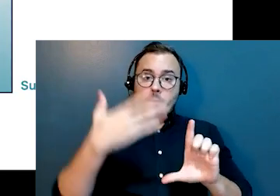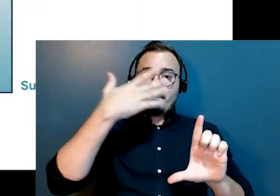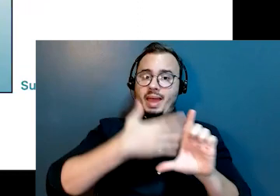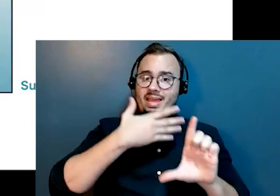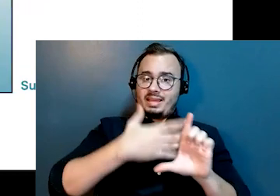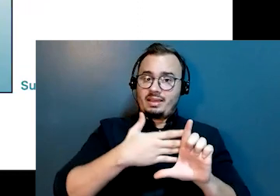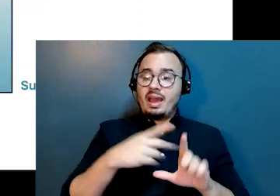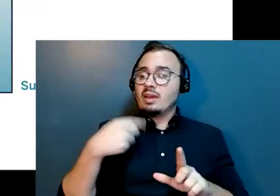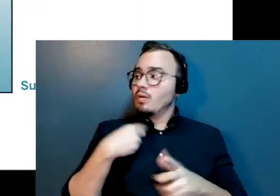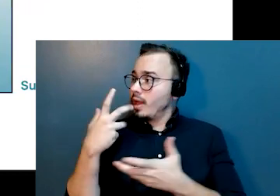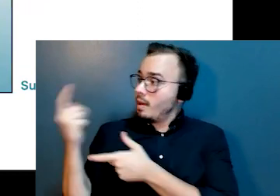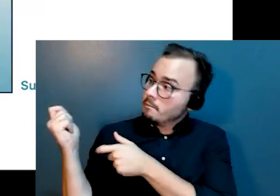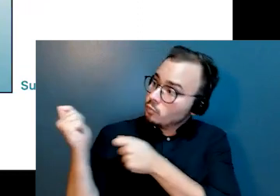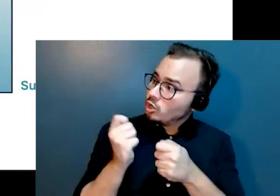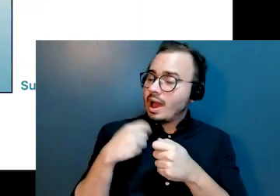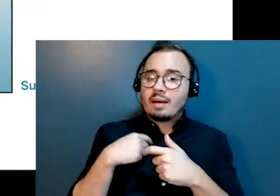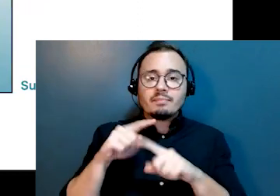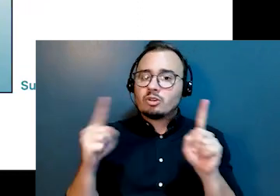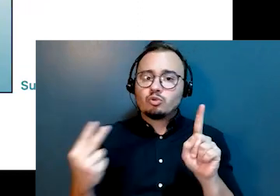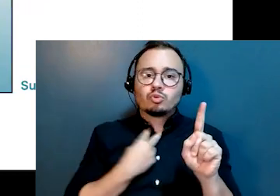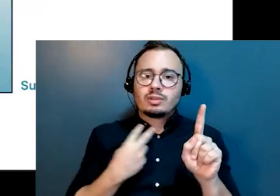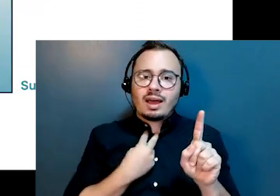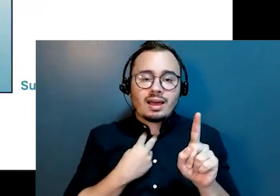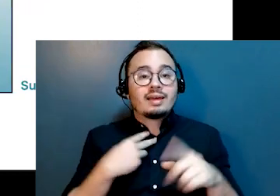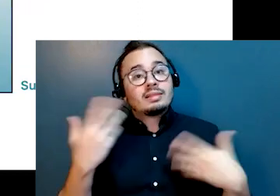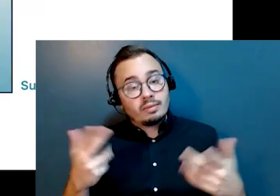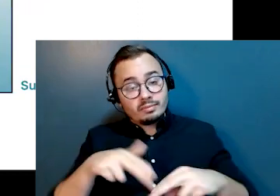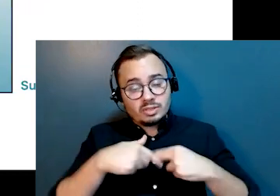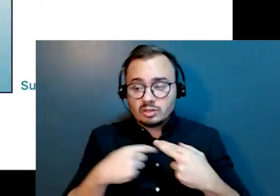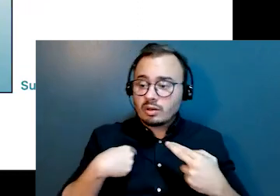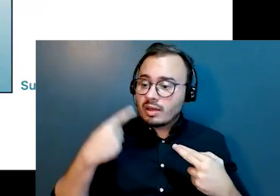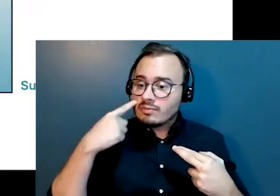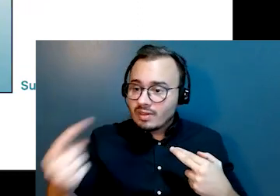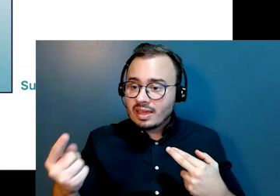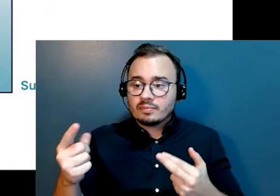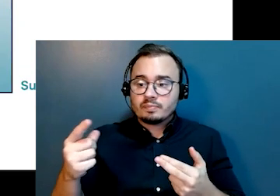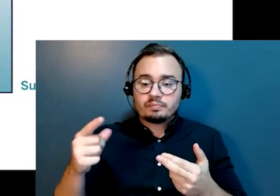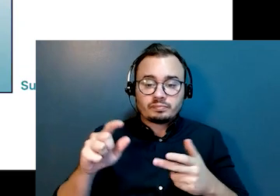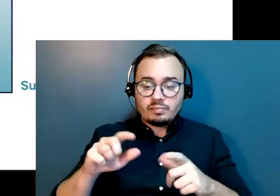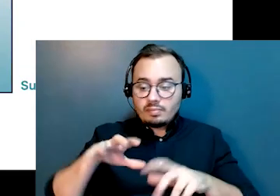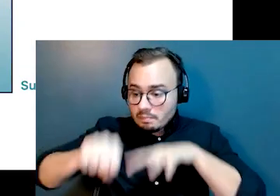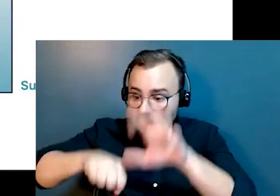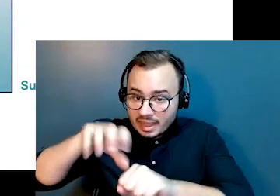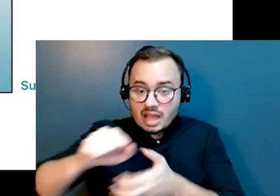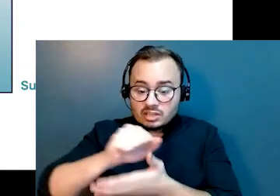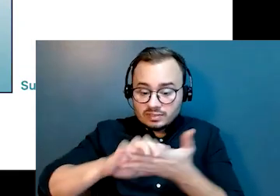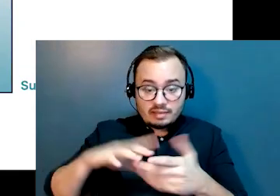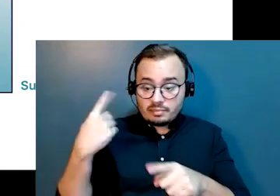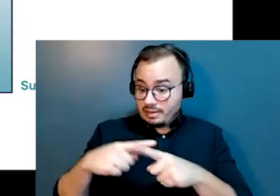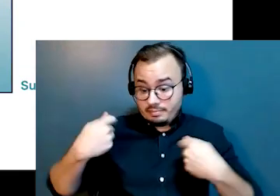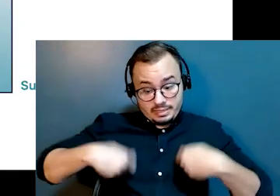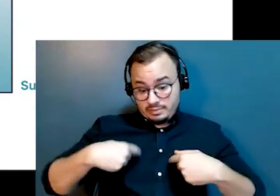aí eu vou acabar priorizando outras atividades que para o projeto não são prioridades agora, mas que é o que eu consigo